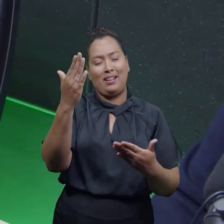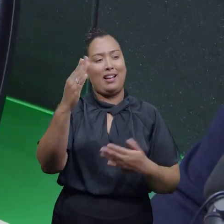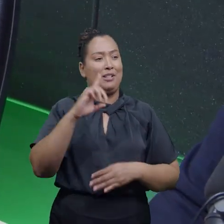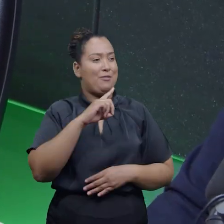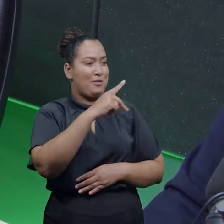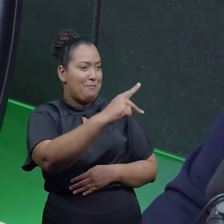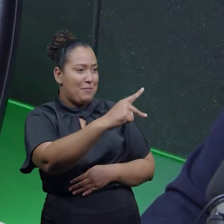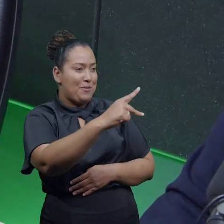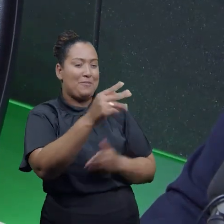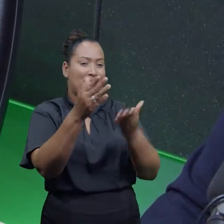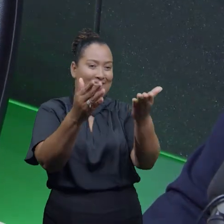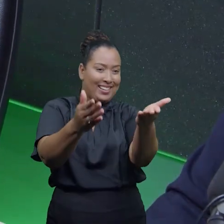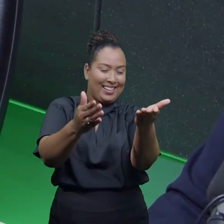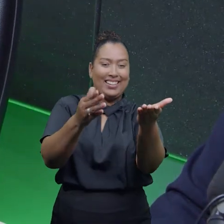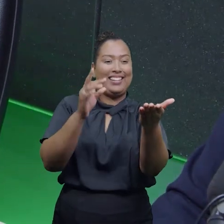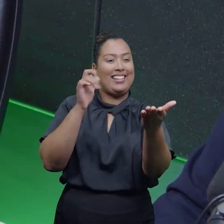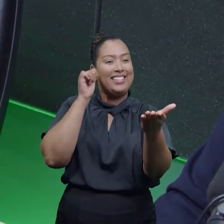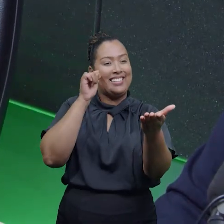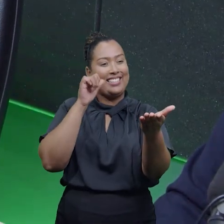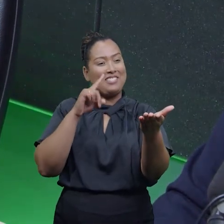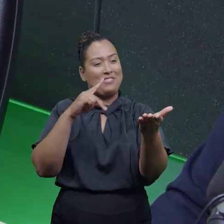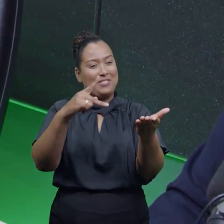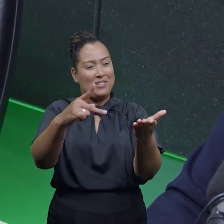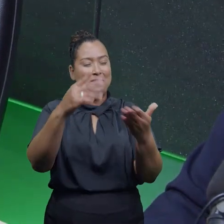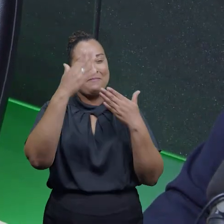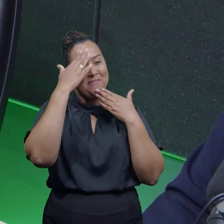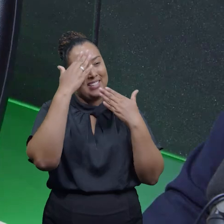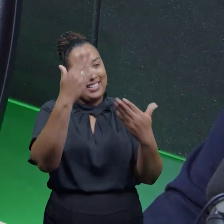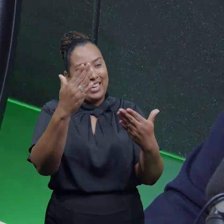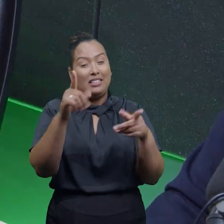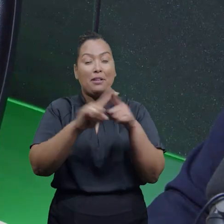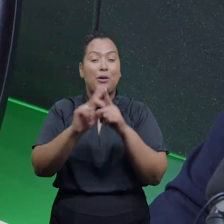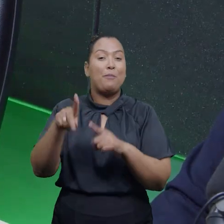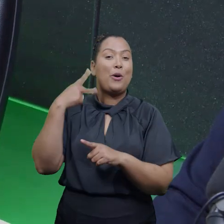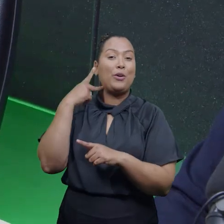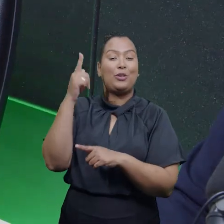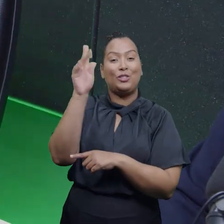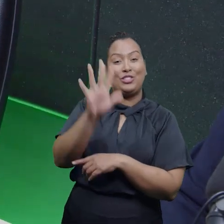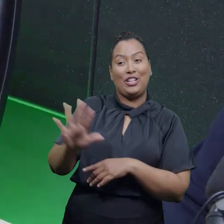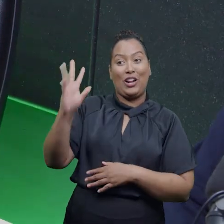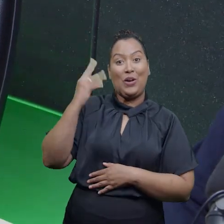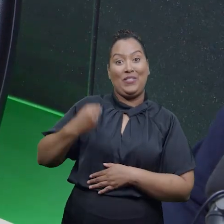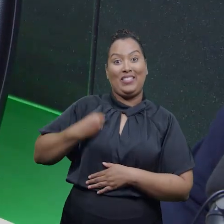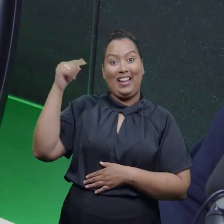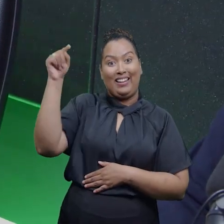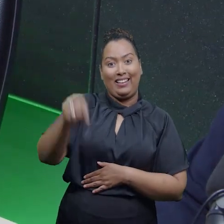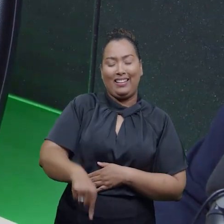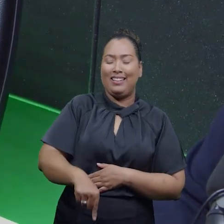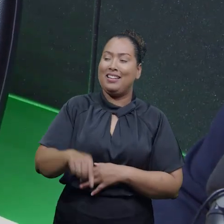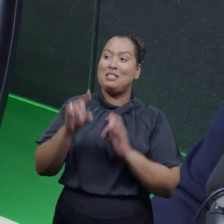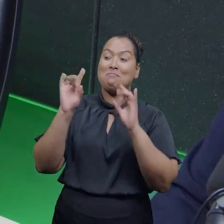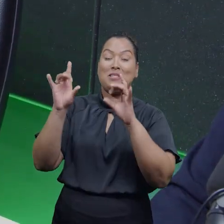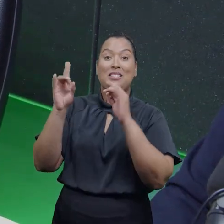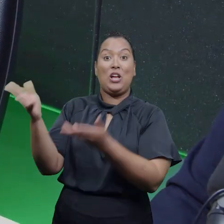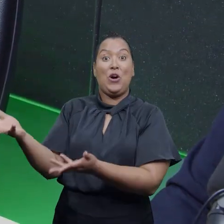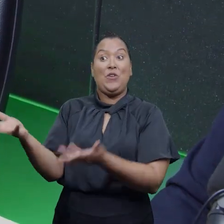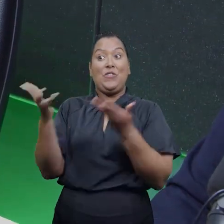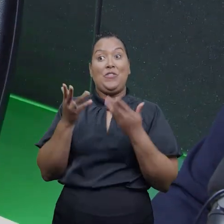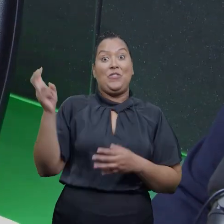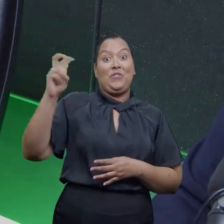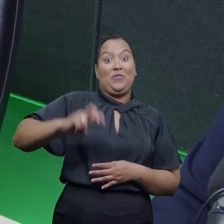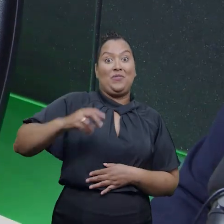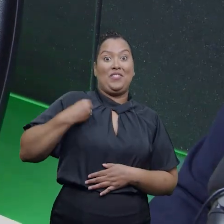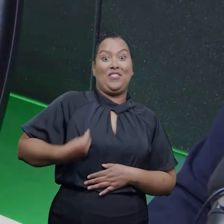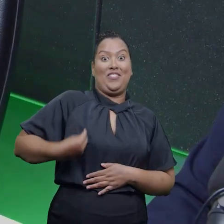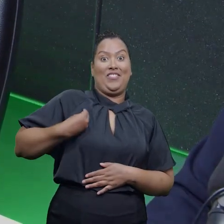muito aos defensores, a defensora que está aqui, agradecer muito ao procurador-geral por ter nos